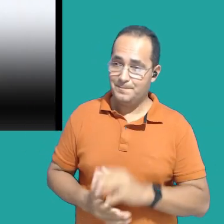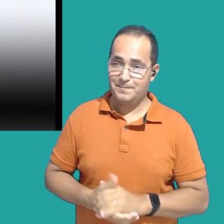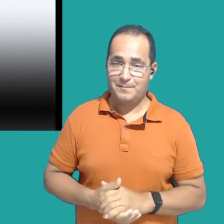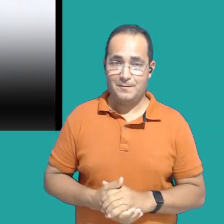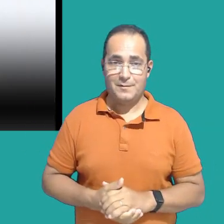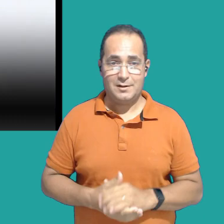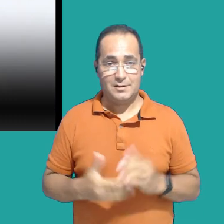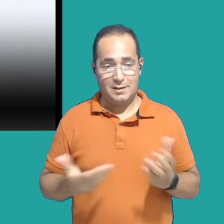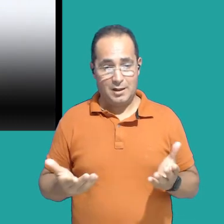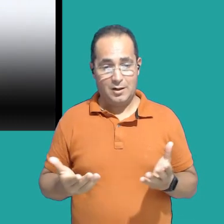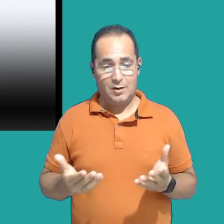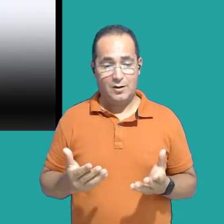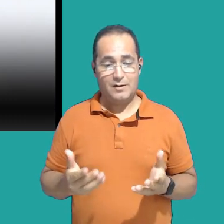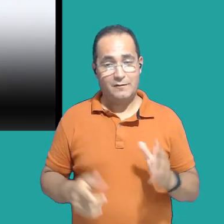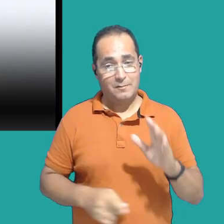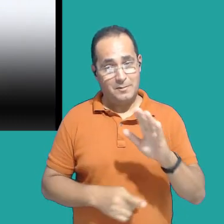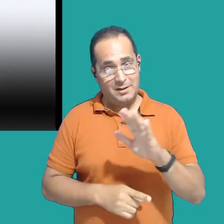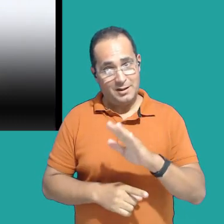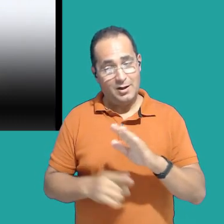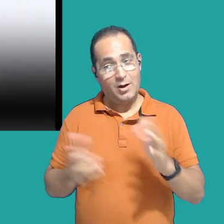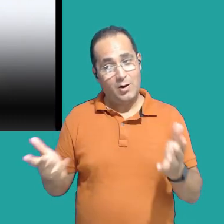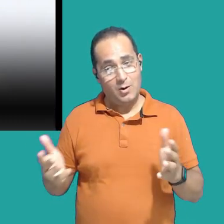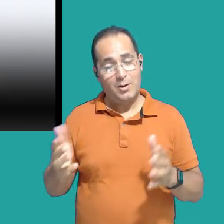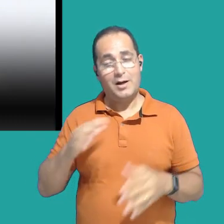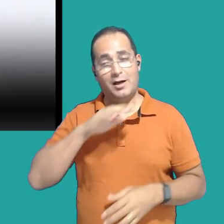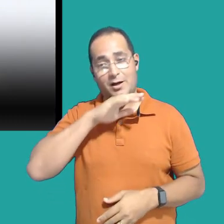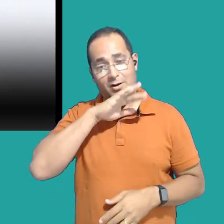E aí a gente vai para a parte ruim, né?